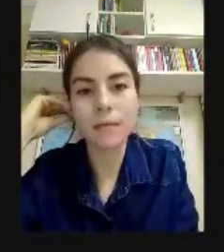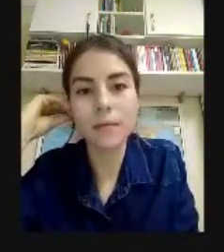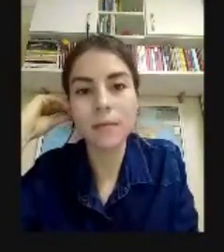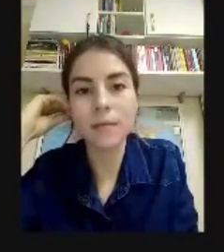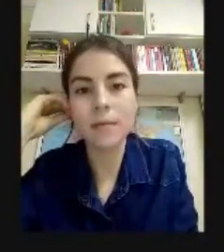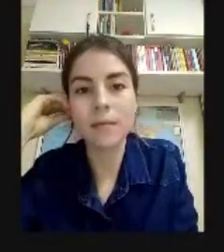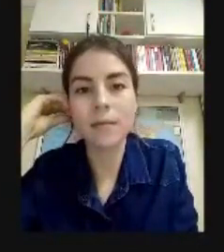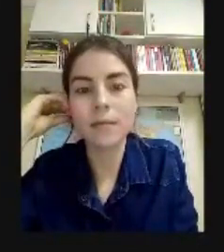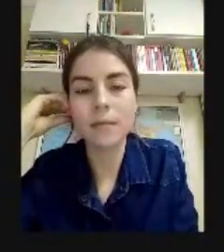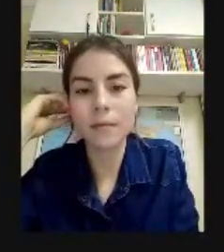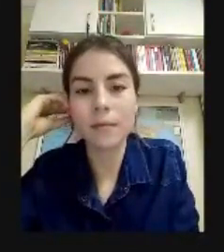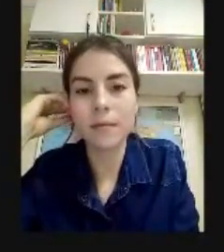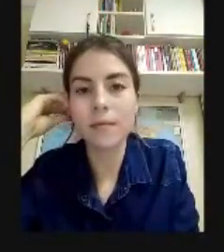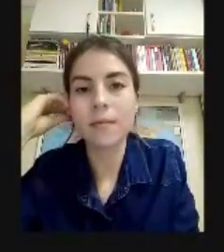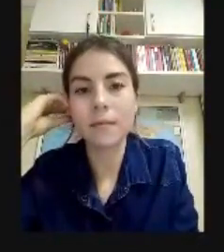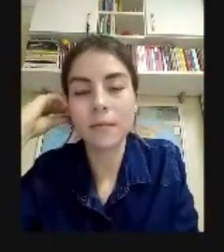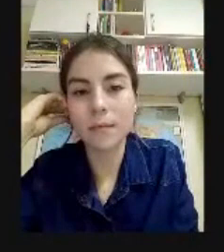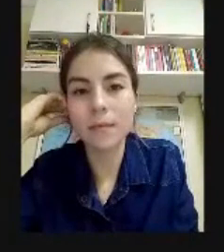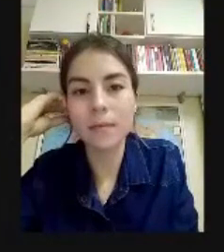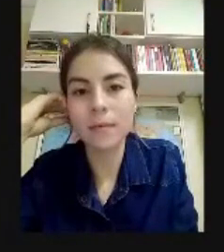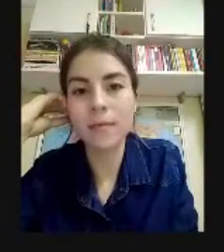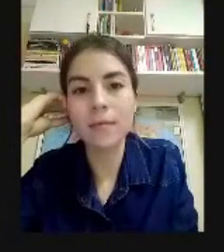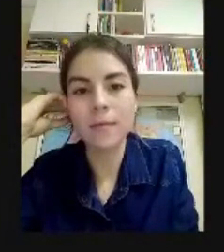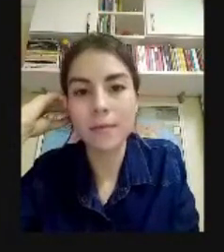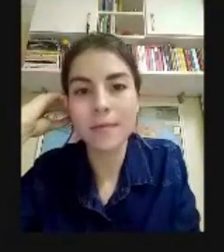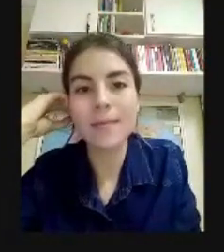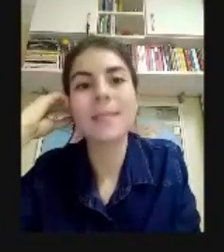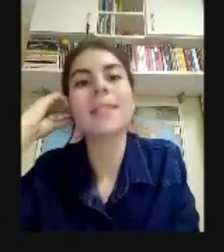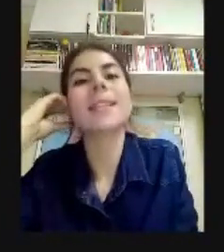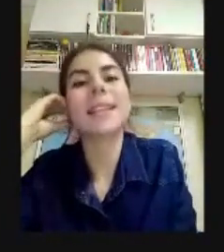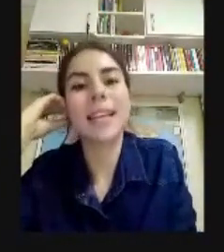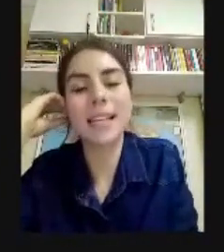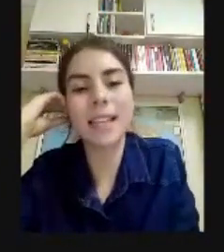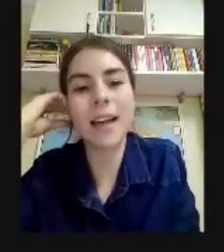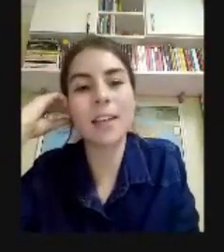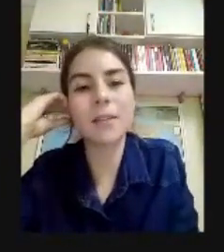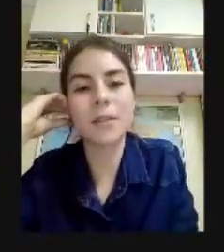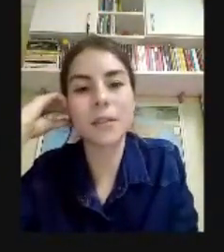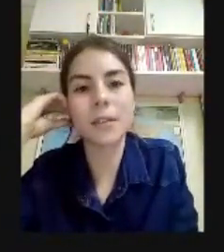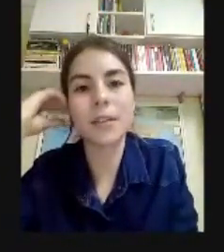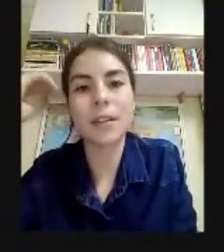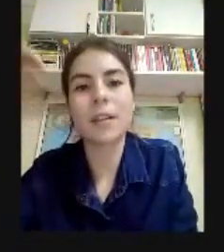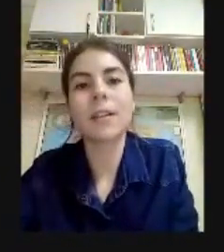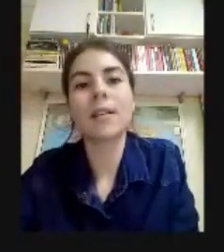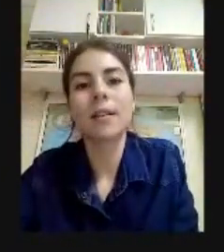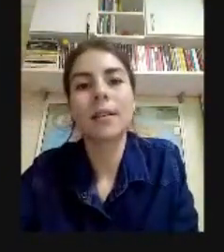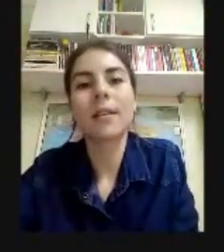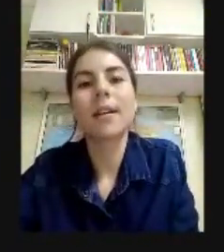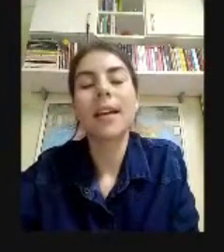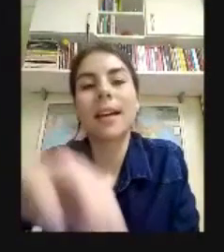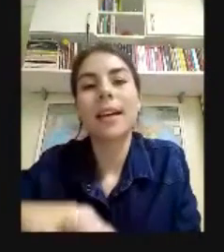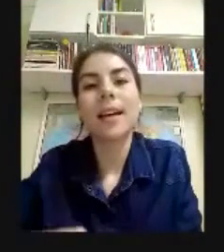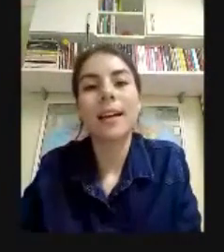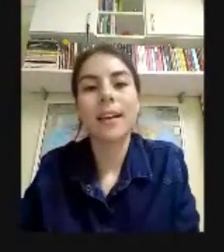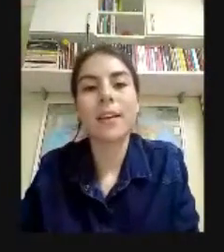odir lembra-la do livro vão pegar o livro vamos lá nosso banco de palavras agora vamos pensar o pai e assim a